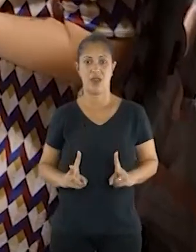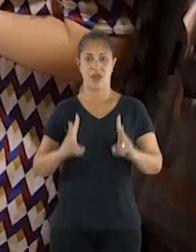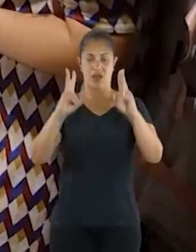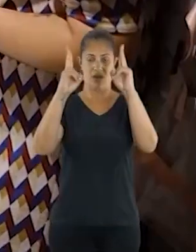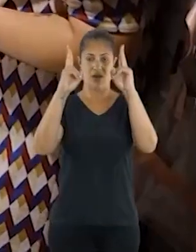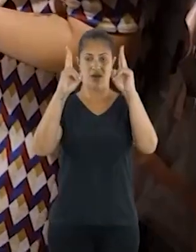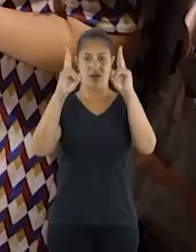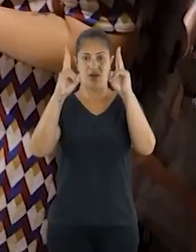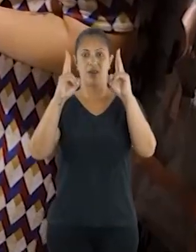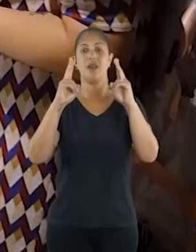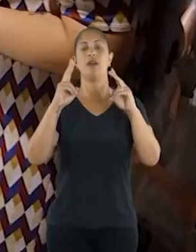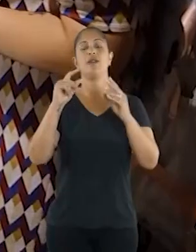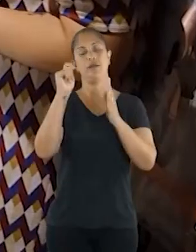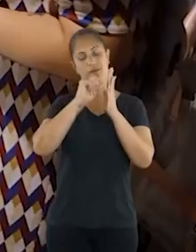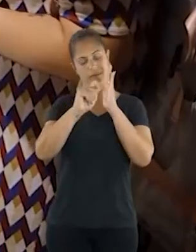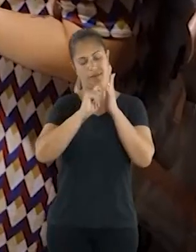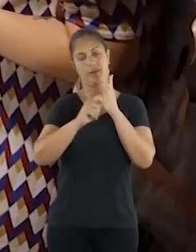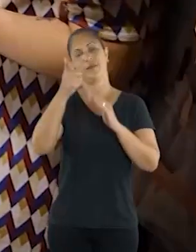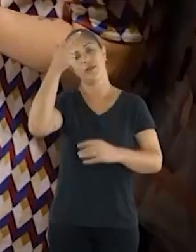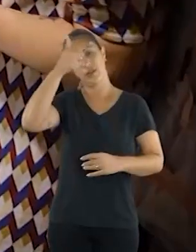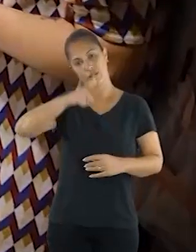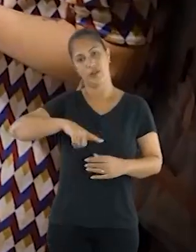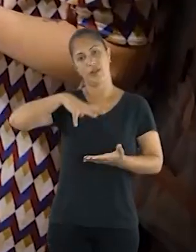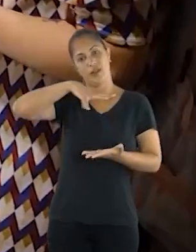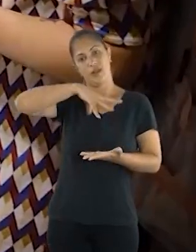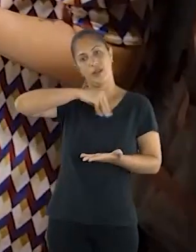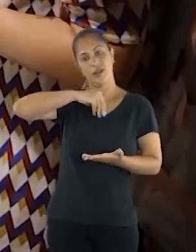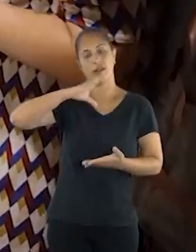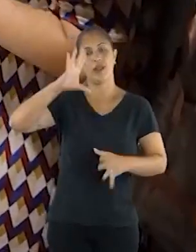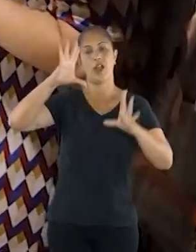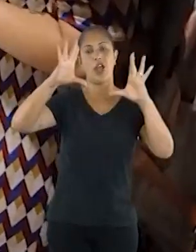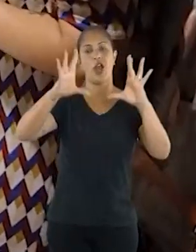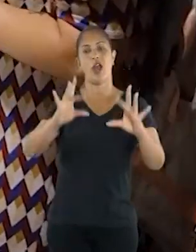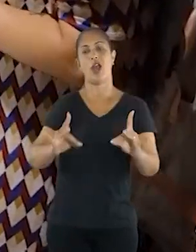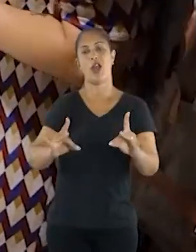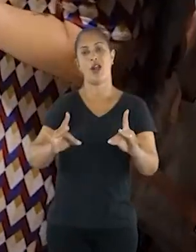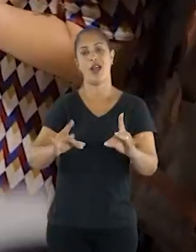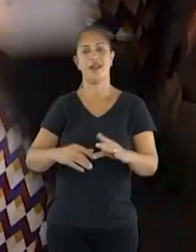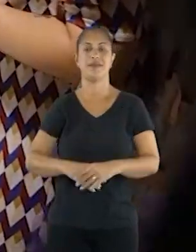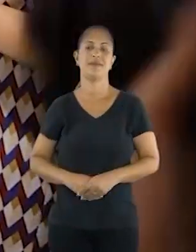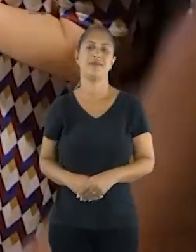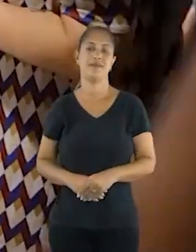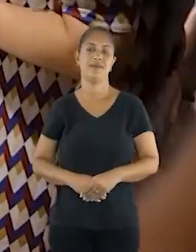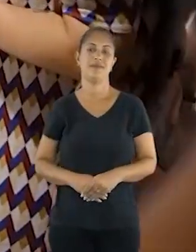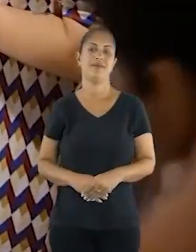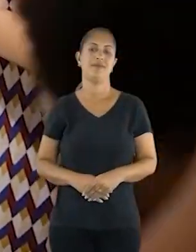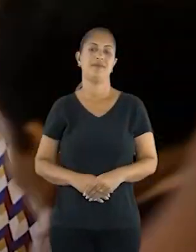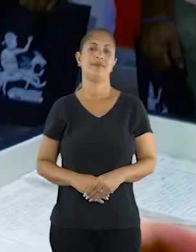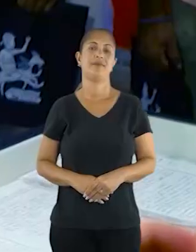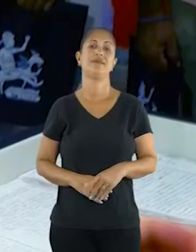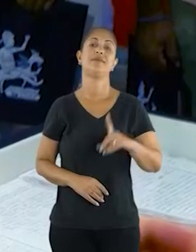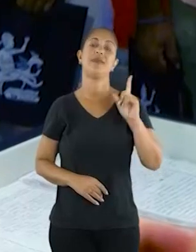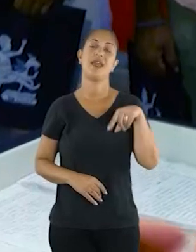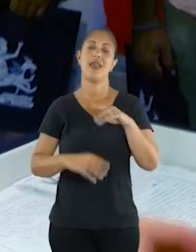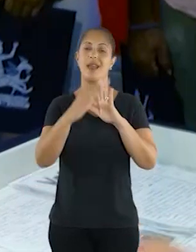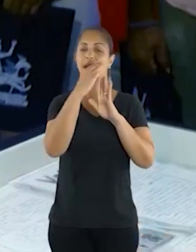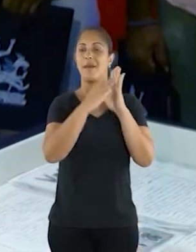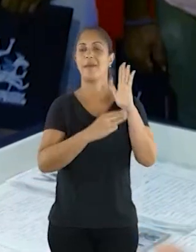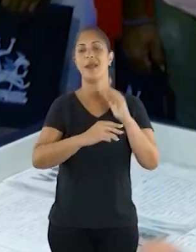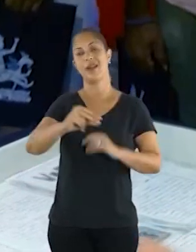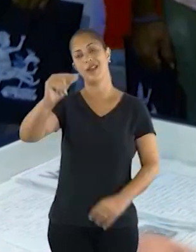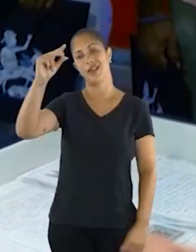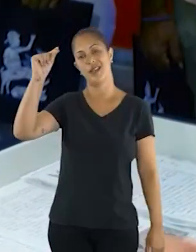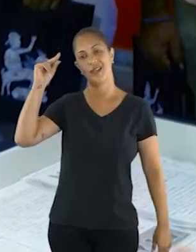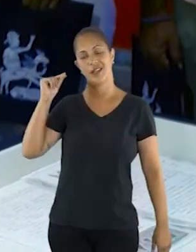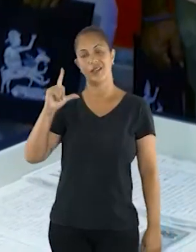pedaço inteiro, escrevia de novo, fazia o xerox e colava, né? Era um método antigo que